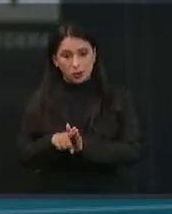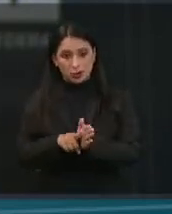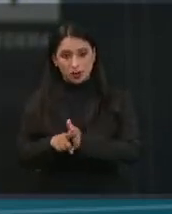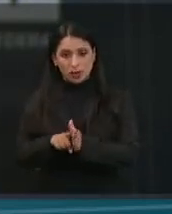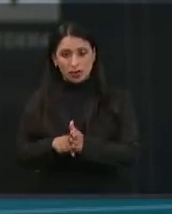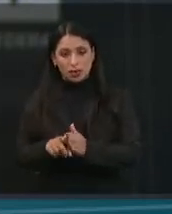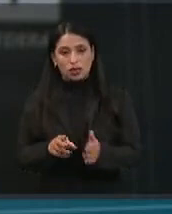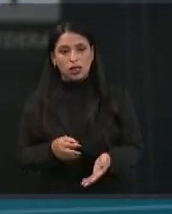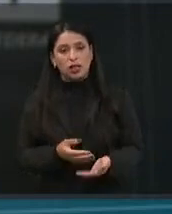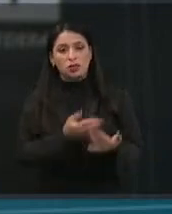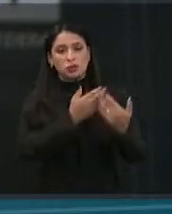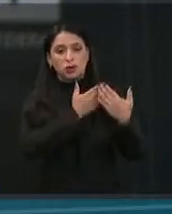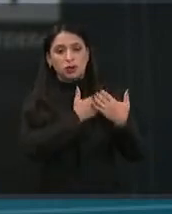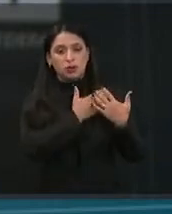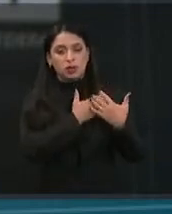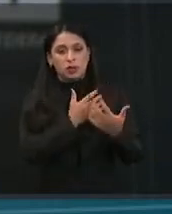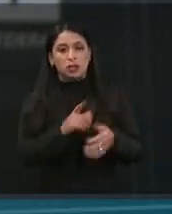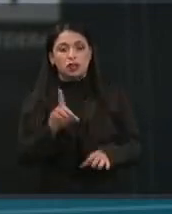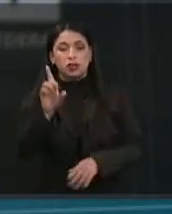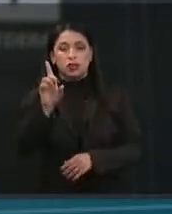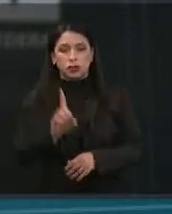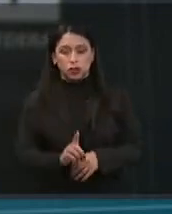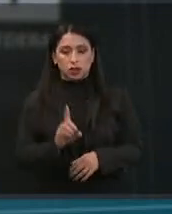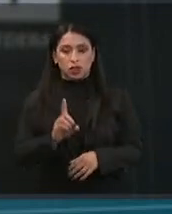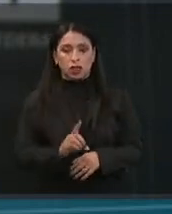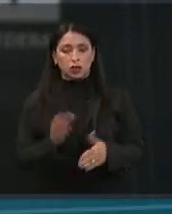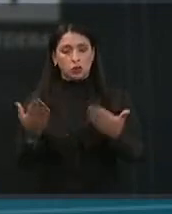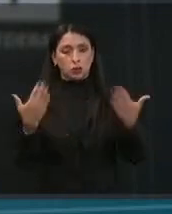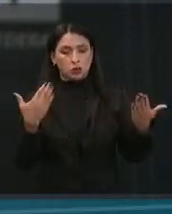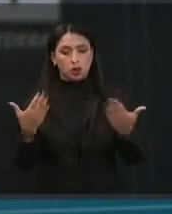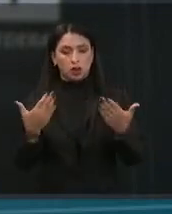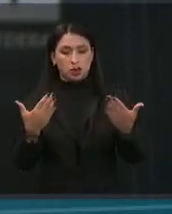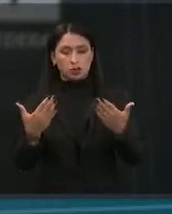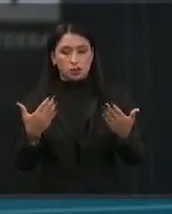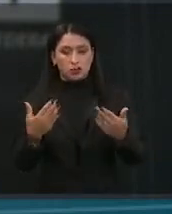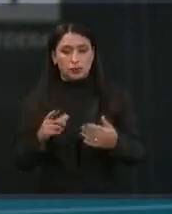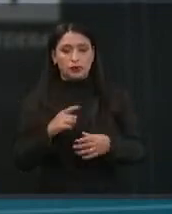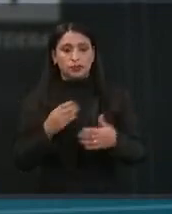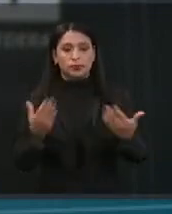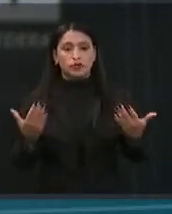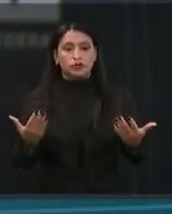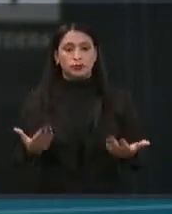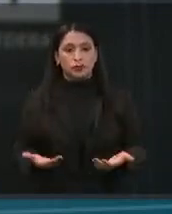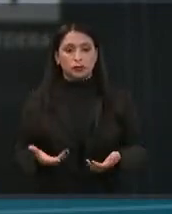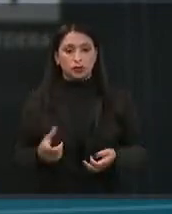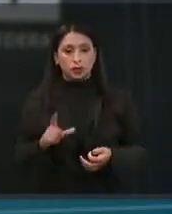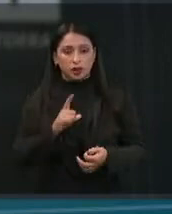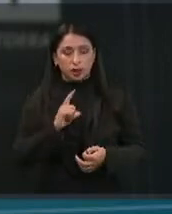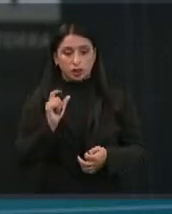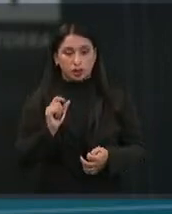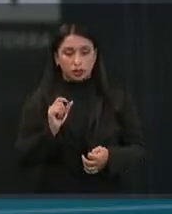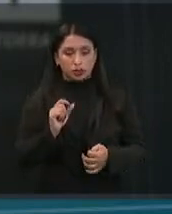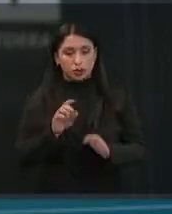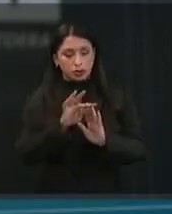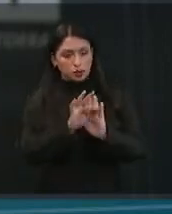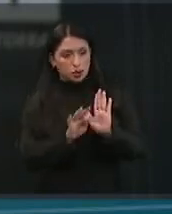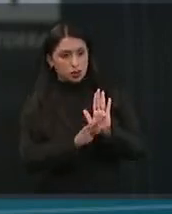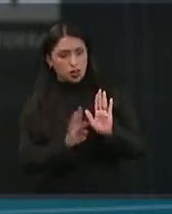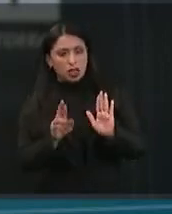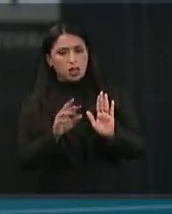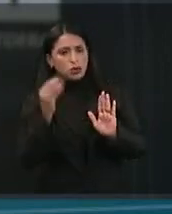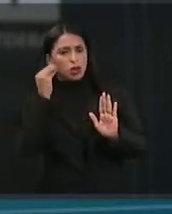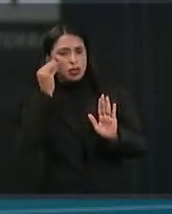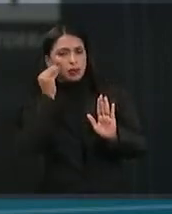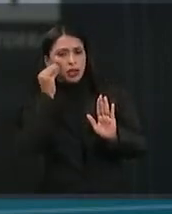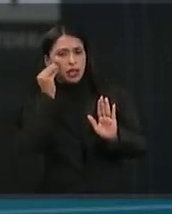no direito comparado. Chamo a atenção de Vossa Excelência para esse trecho, pois visamos demonstrar não só experiências